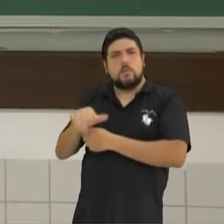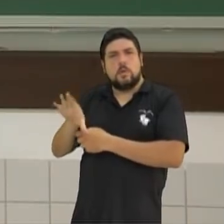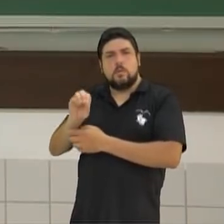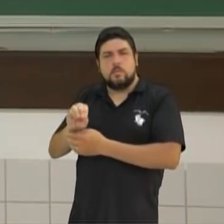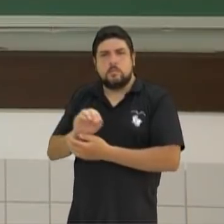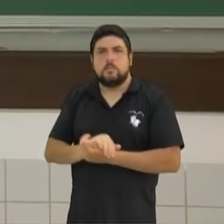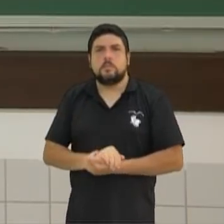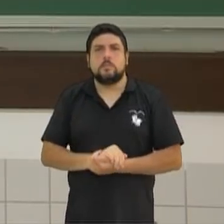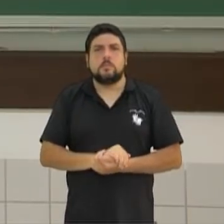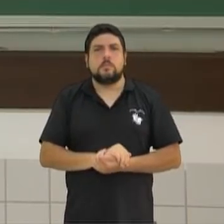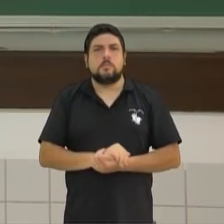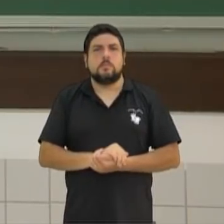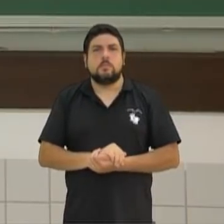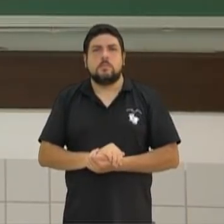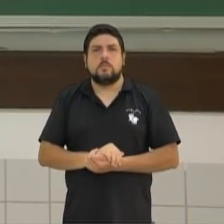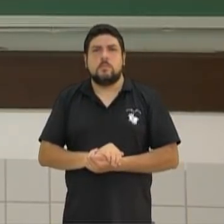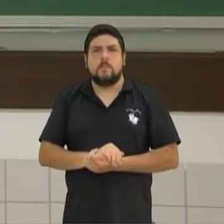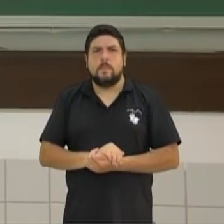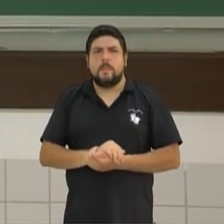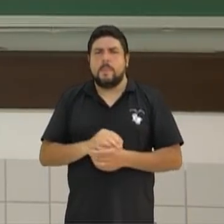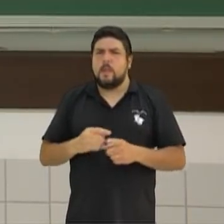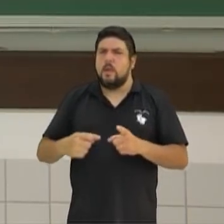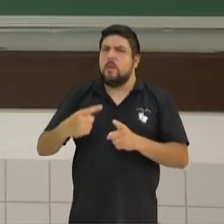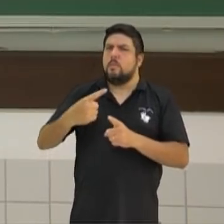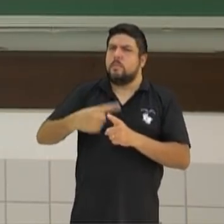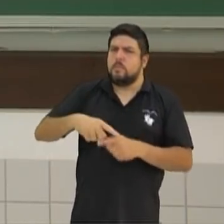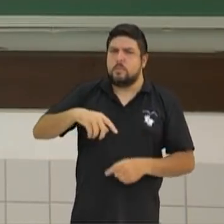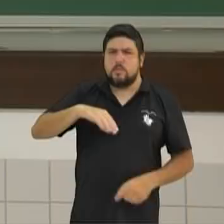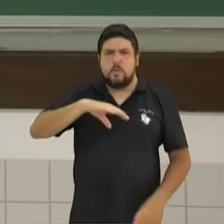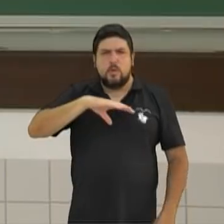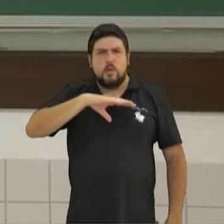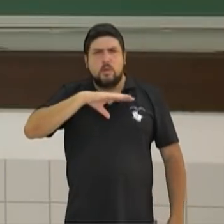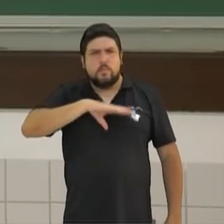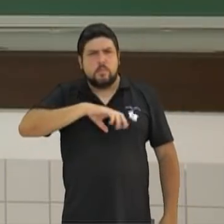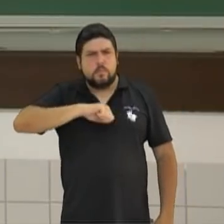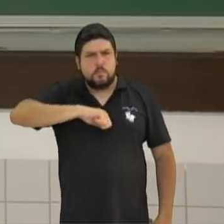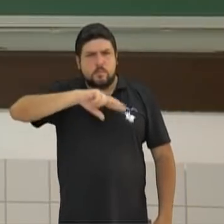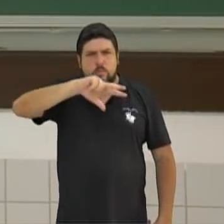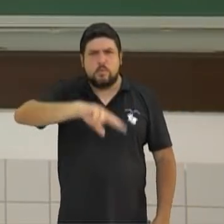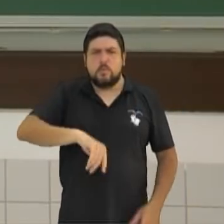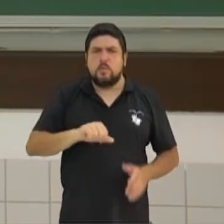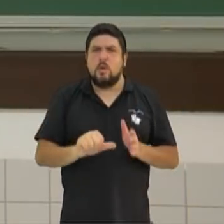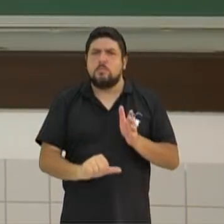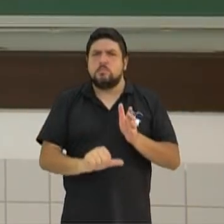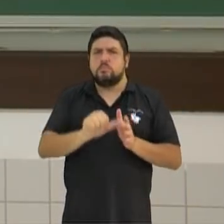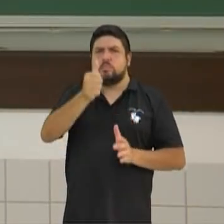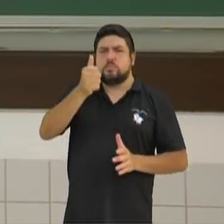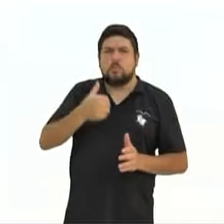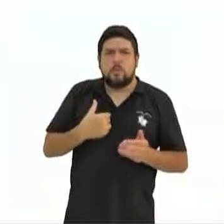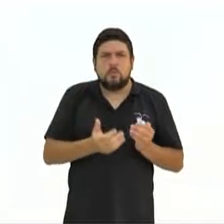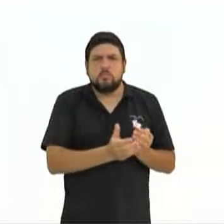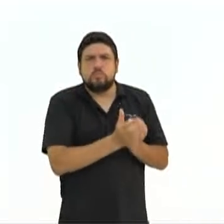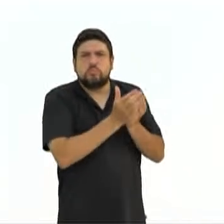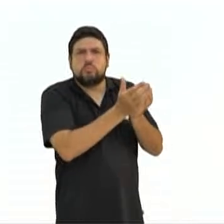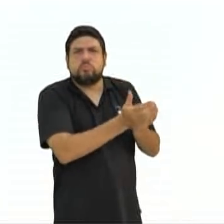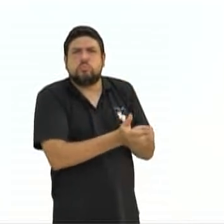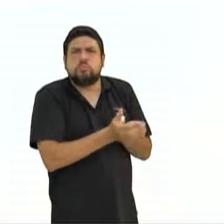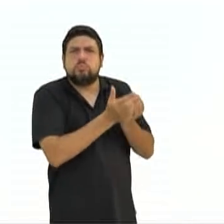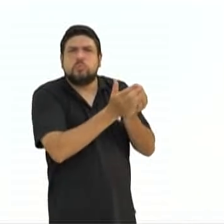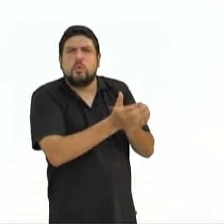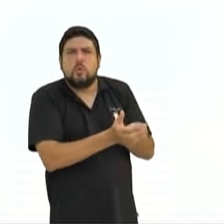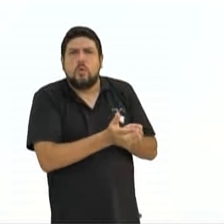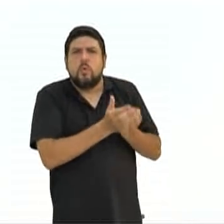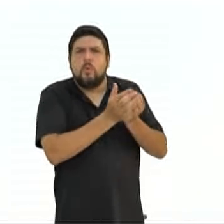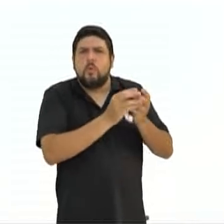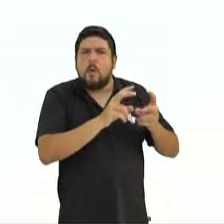Por que Portugal foi a primeira a se lançar ao mar? Bom, a gente já conversou em